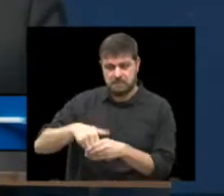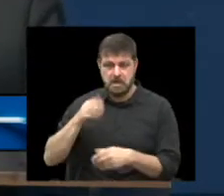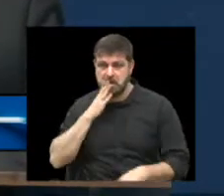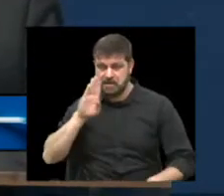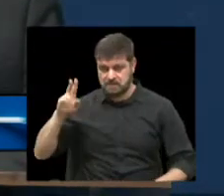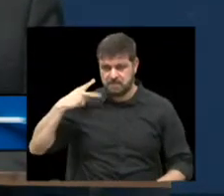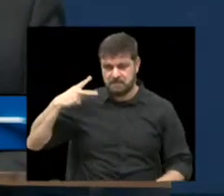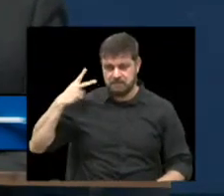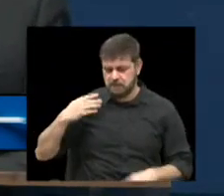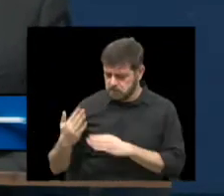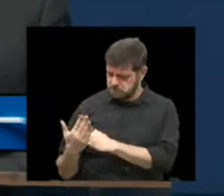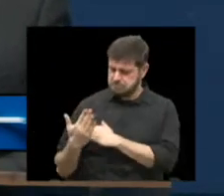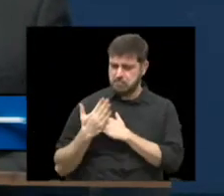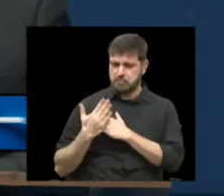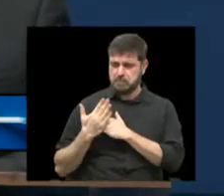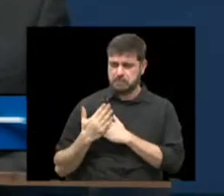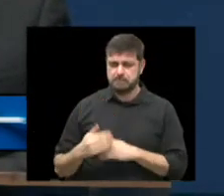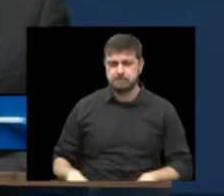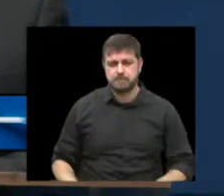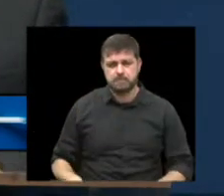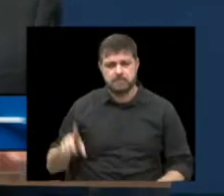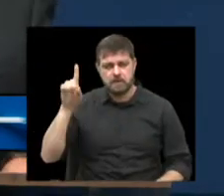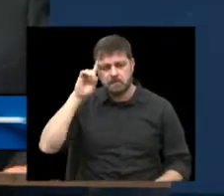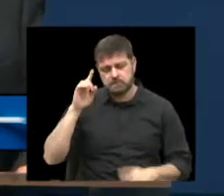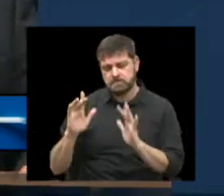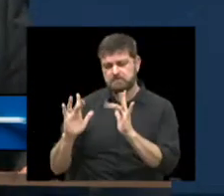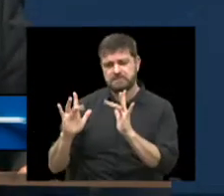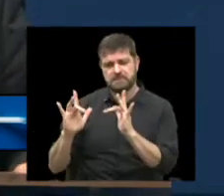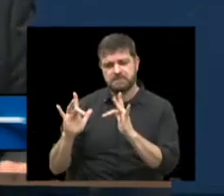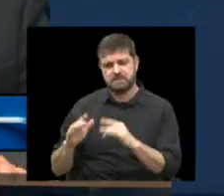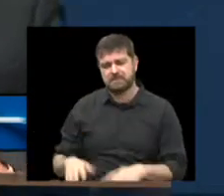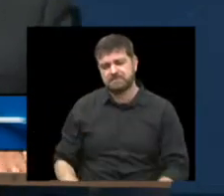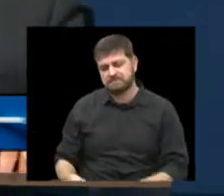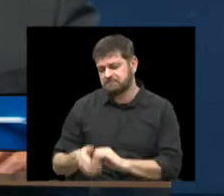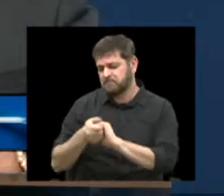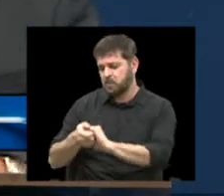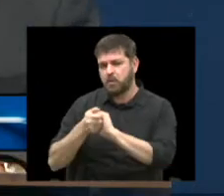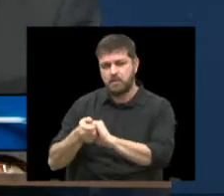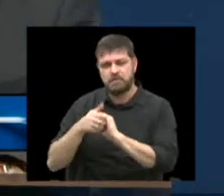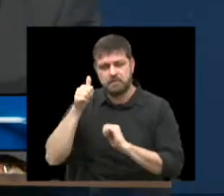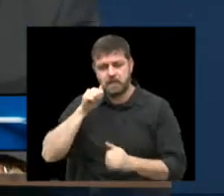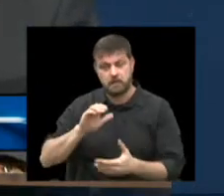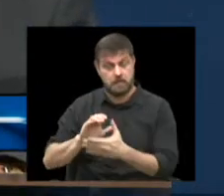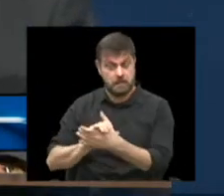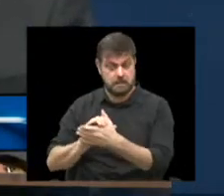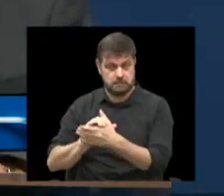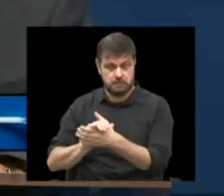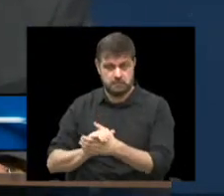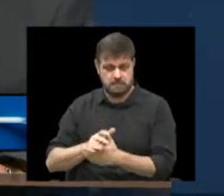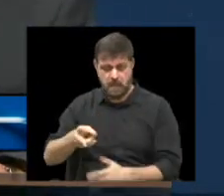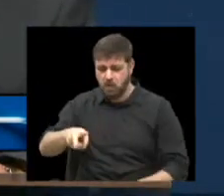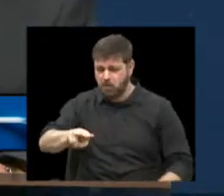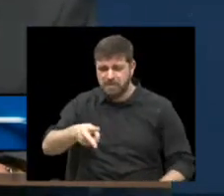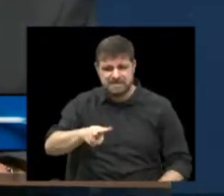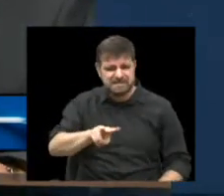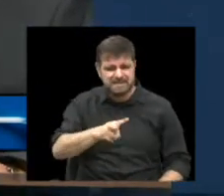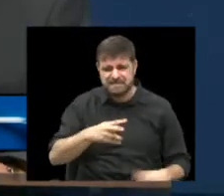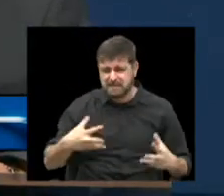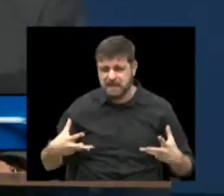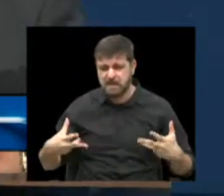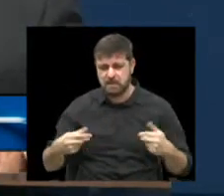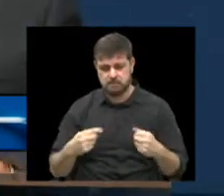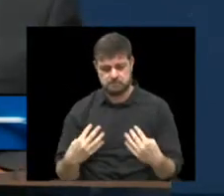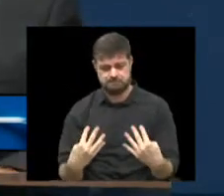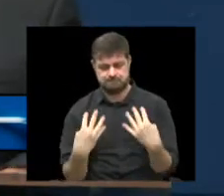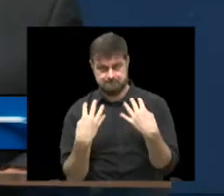outras lutas. Então, pelo Dia dos Namorados, eu saúdo a minha esposa que está em casa e você, todos os casais que nos assistem também.